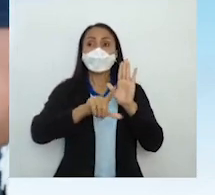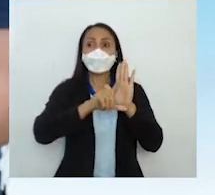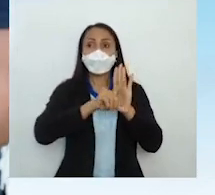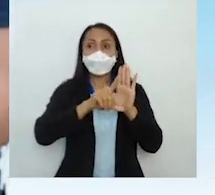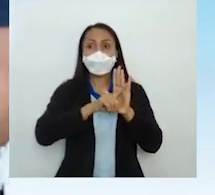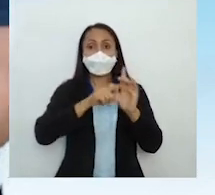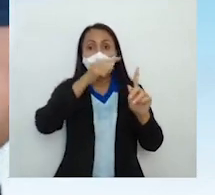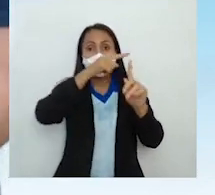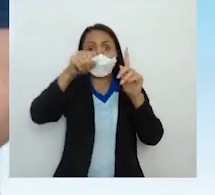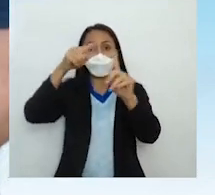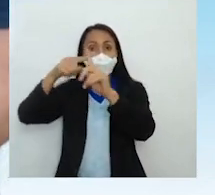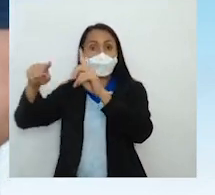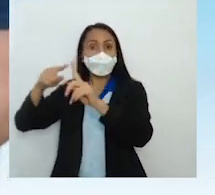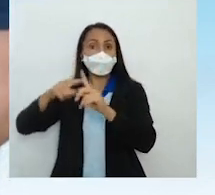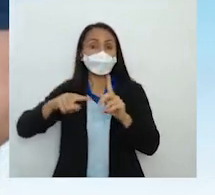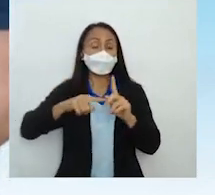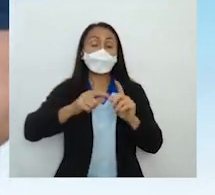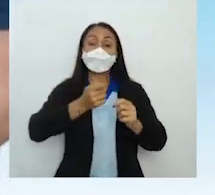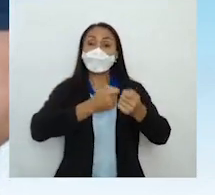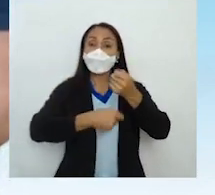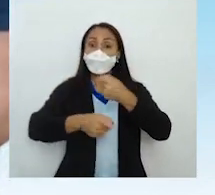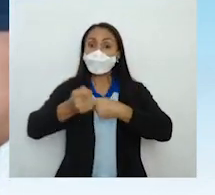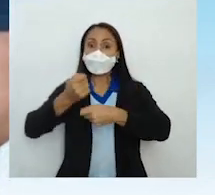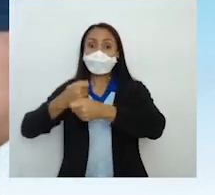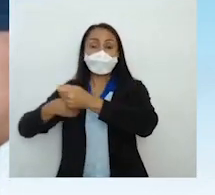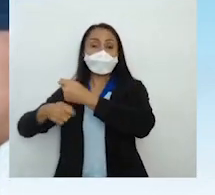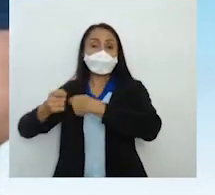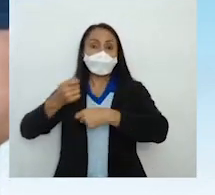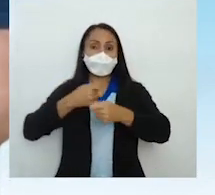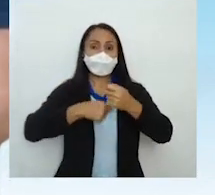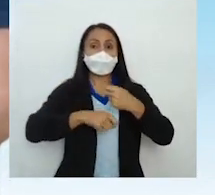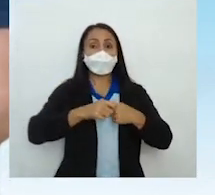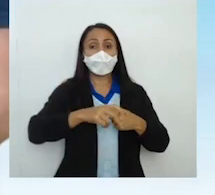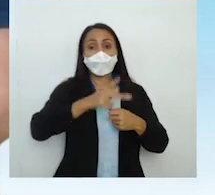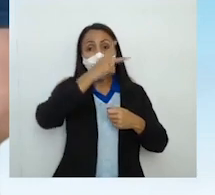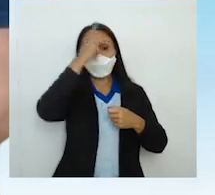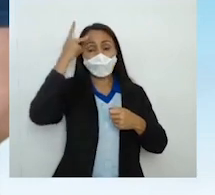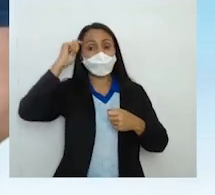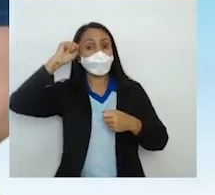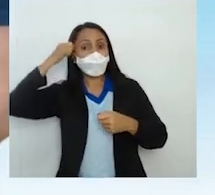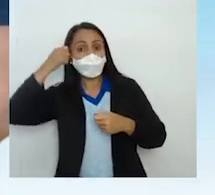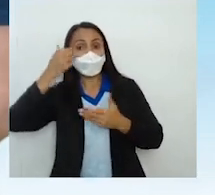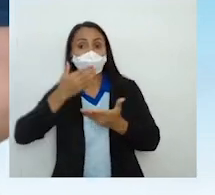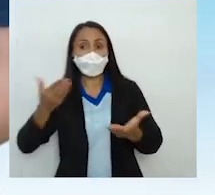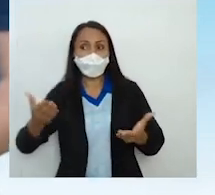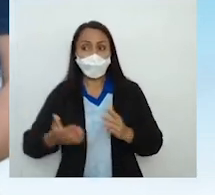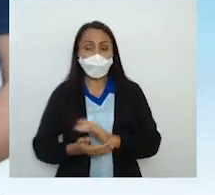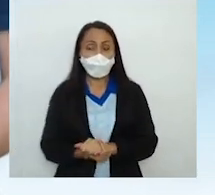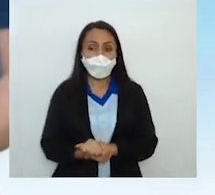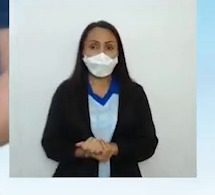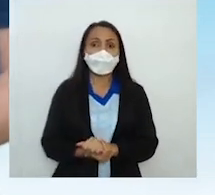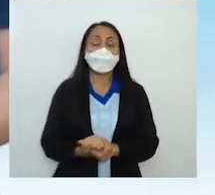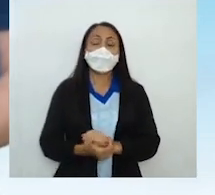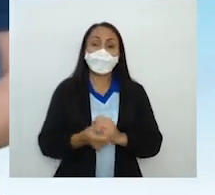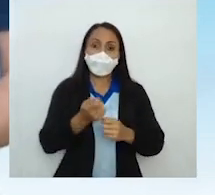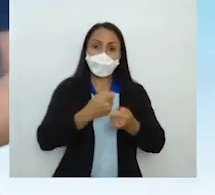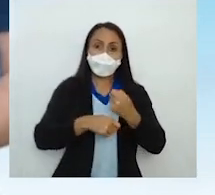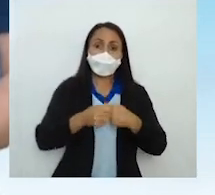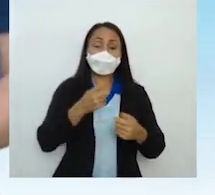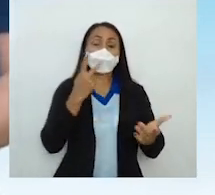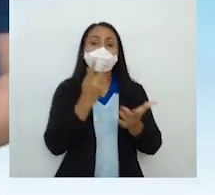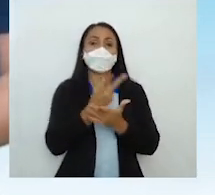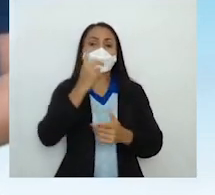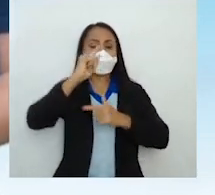proibia a comercialização, a escravização do negro, né? A comercialização. A comercialização. O que aconteceu